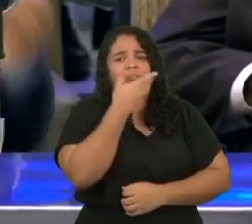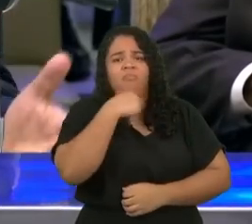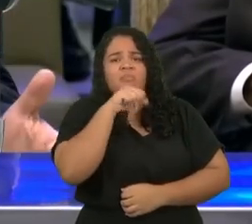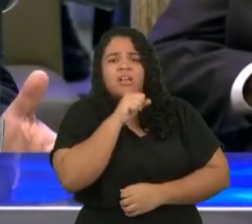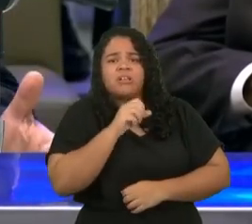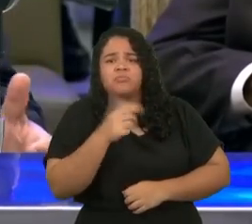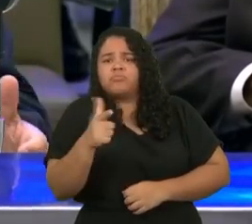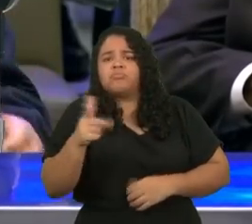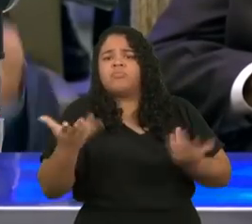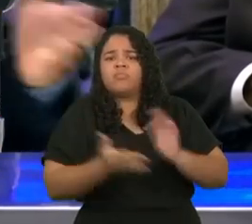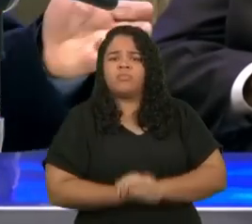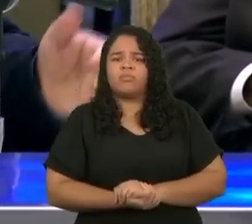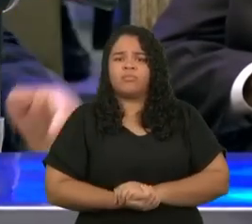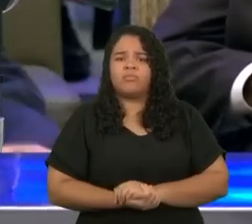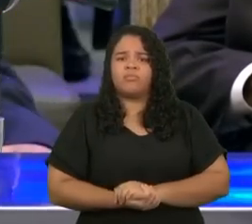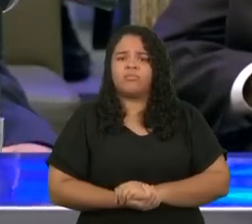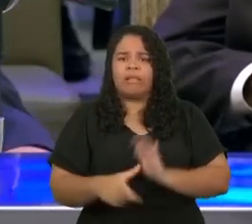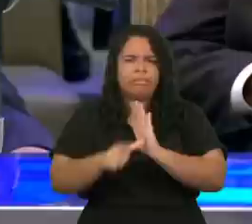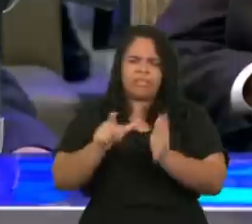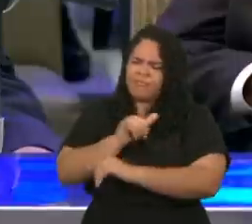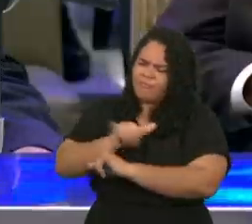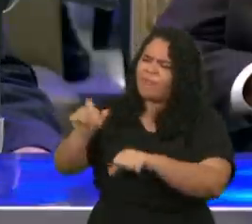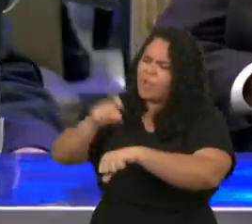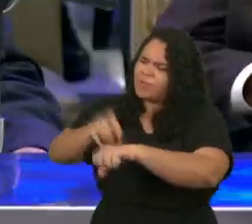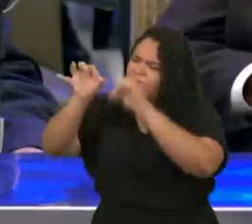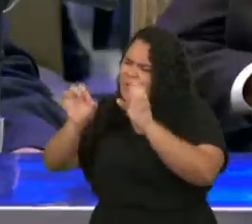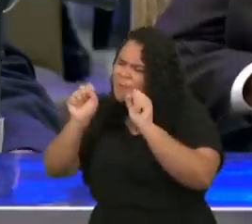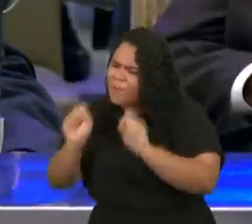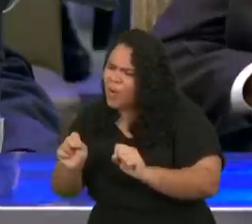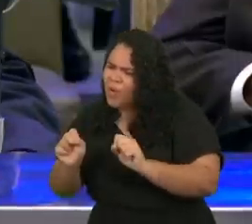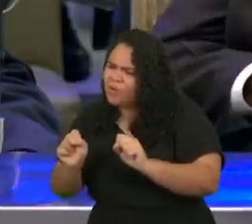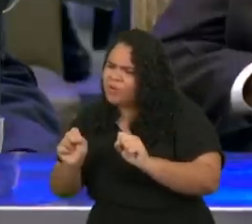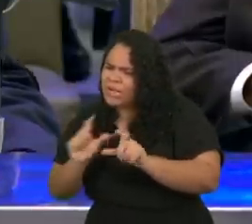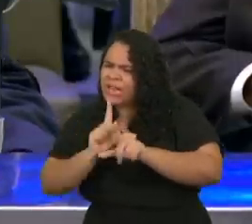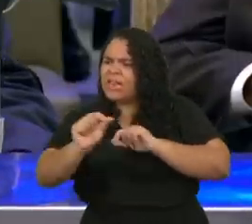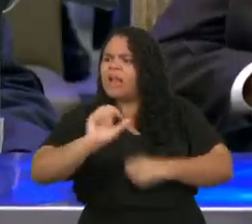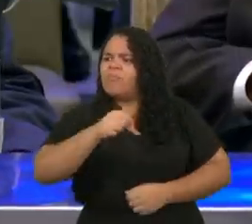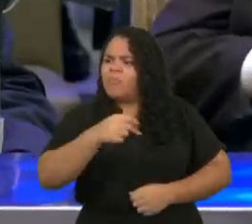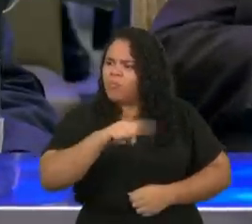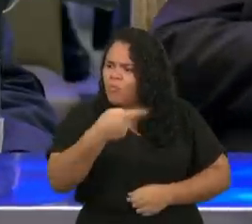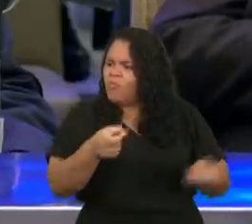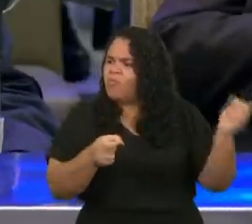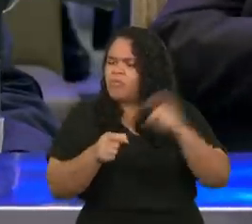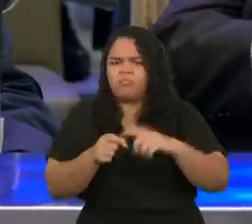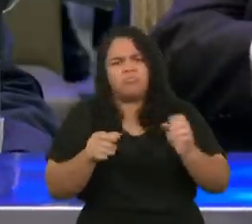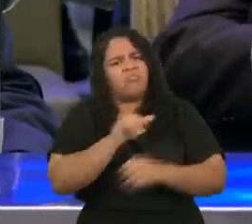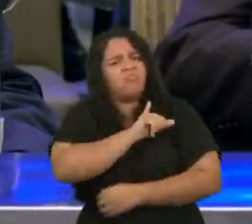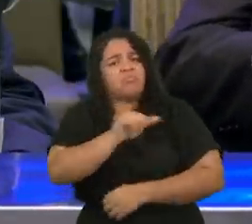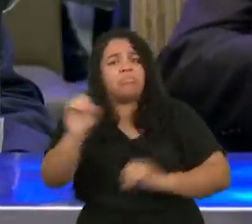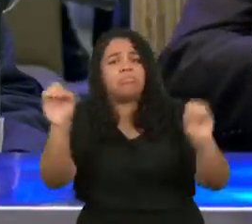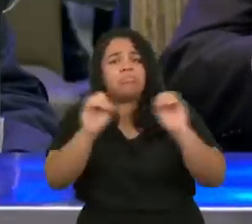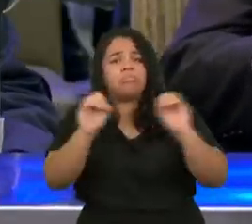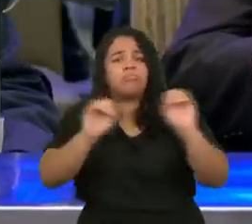que horas volta como muitas muitas fazem hoje Muitos pais e hoje criam os filhos sem limites